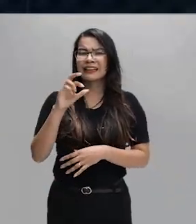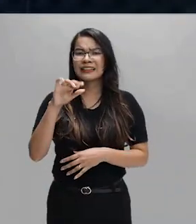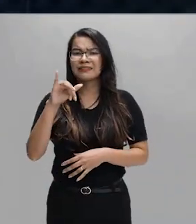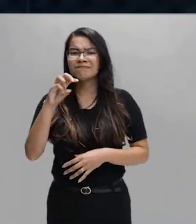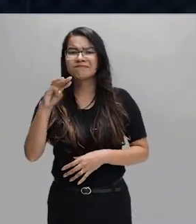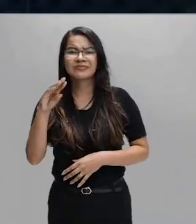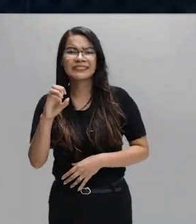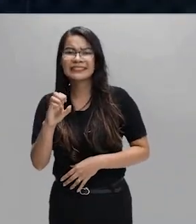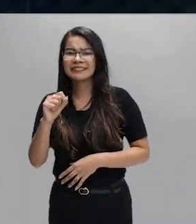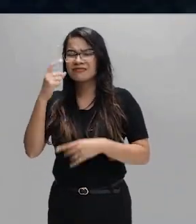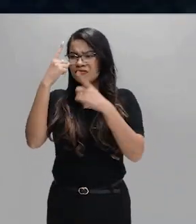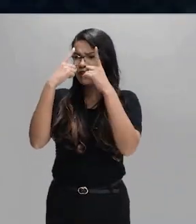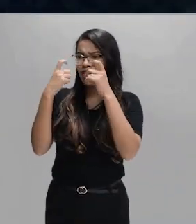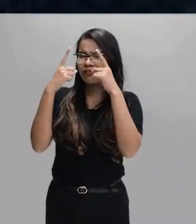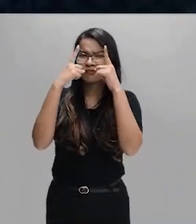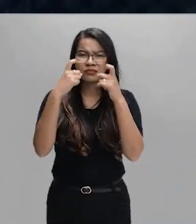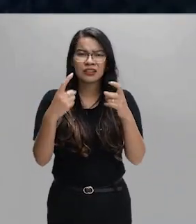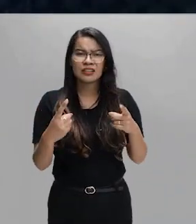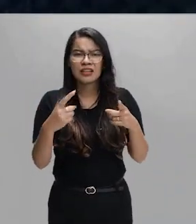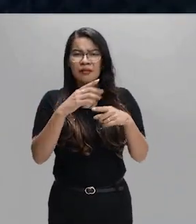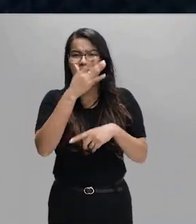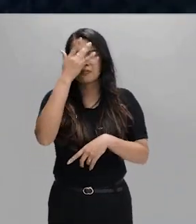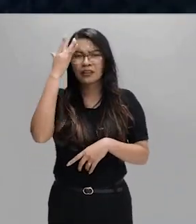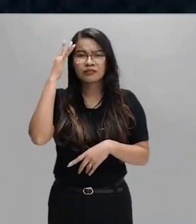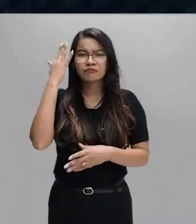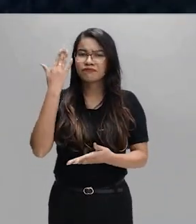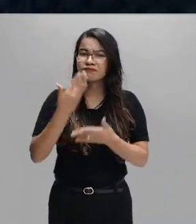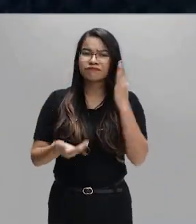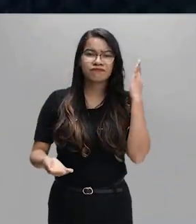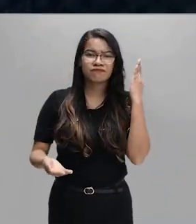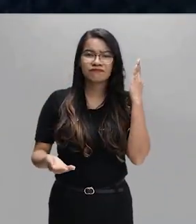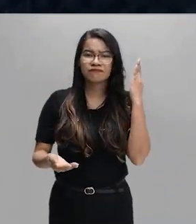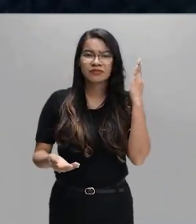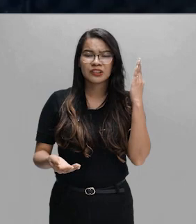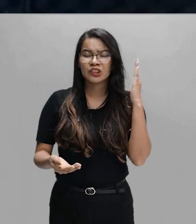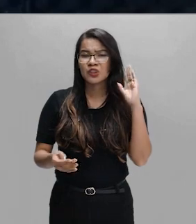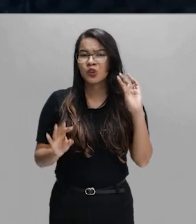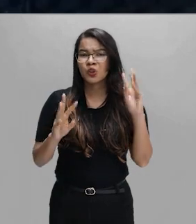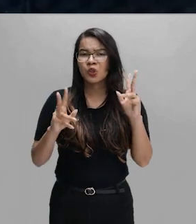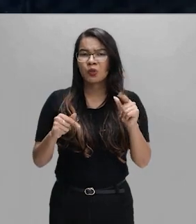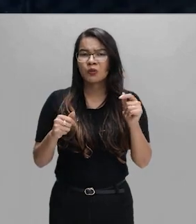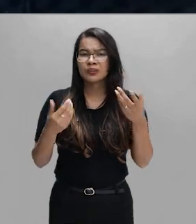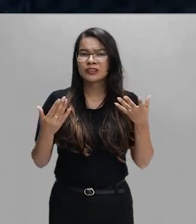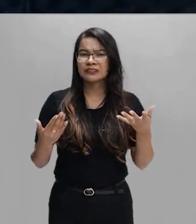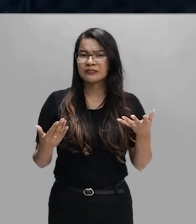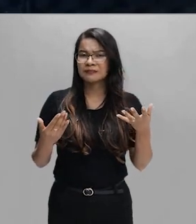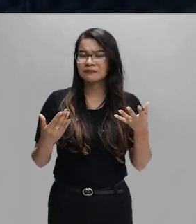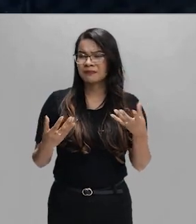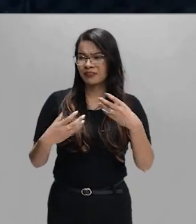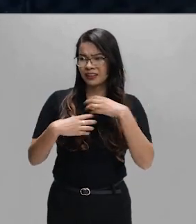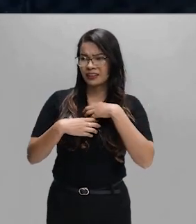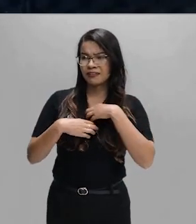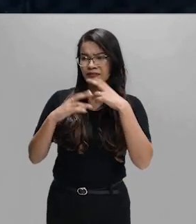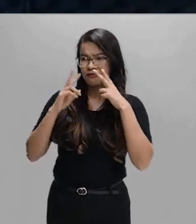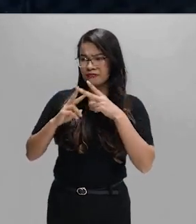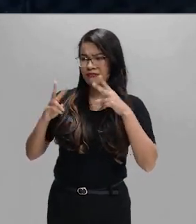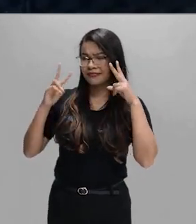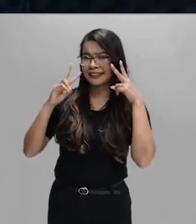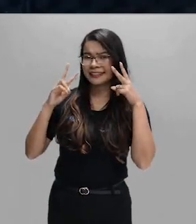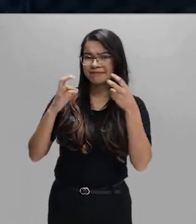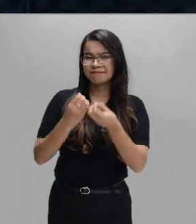ou então a pessoa nem cumpre, né, a pena por aquele crime que comete. E isso gera uma sensação de impunidade,